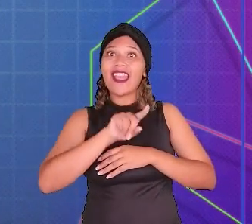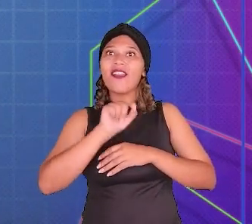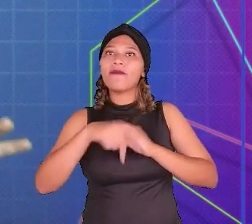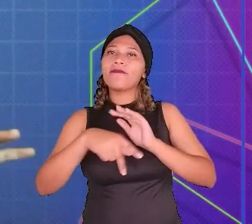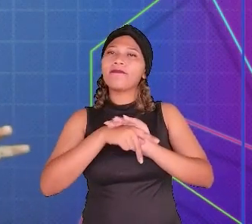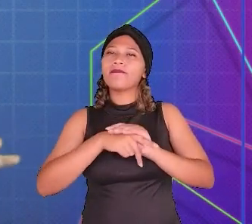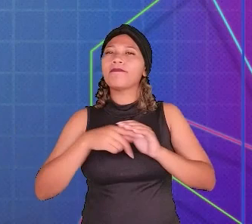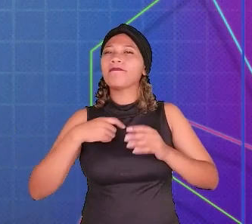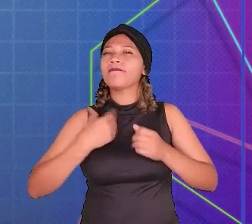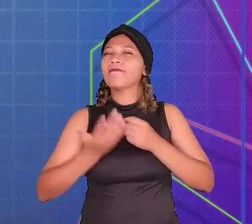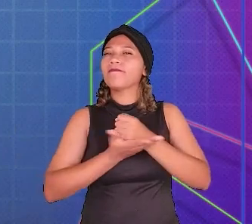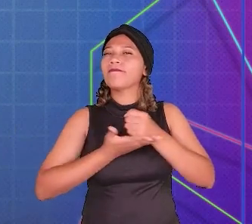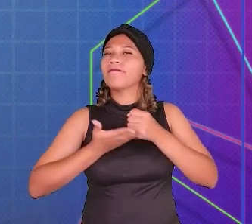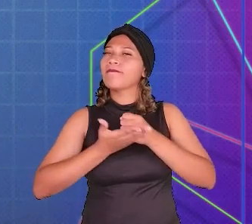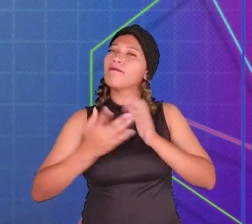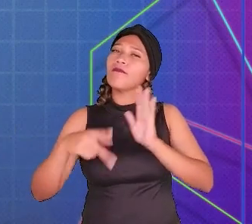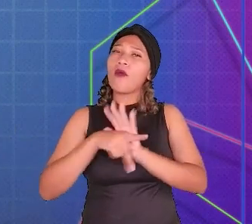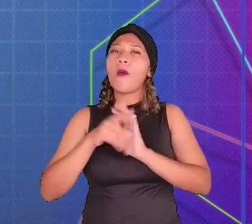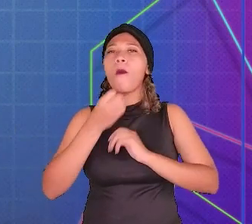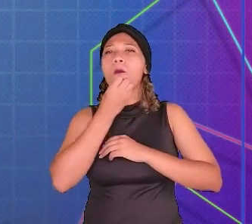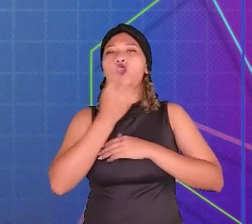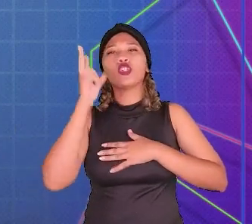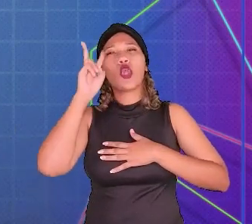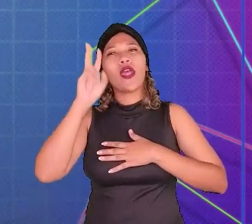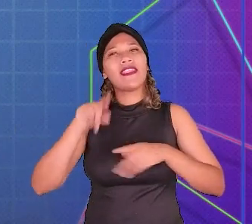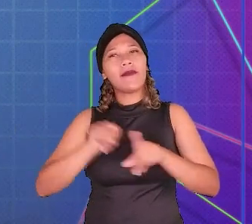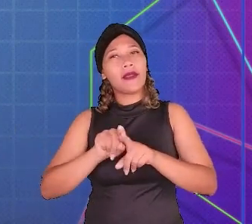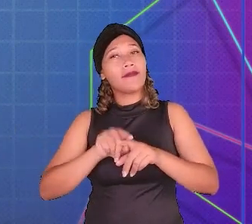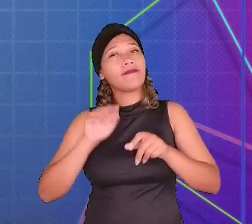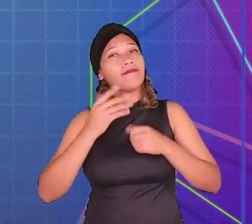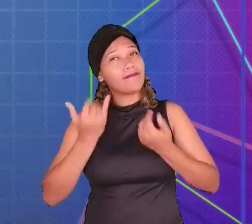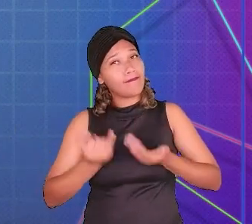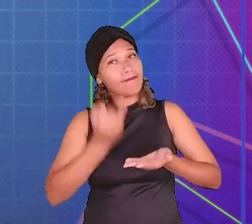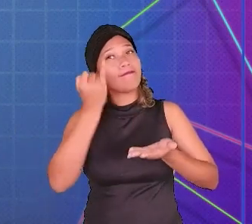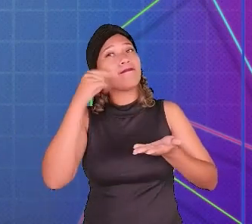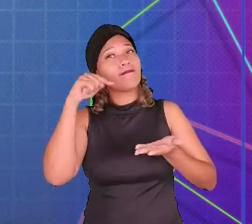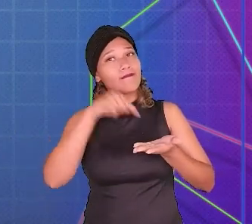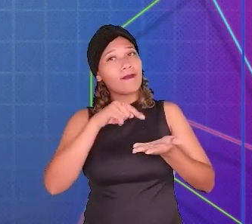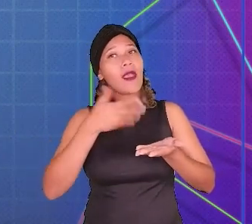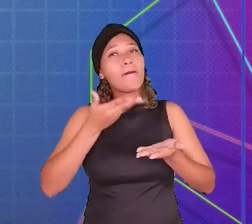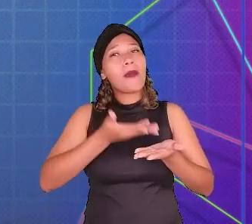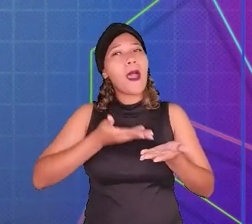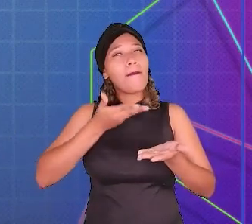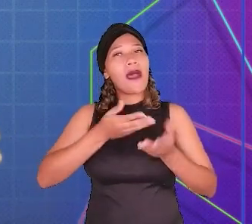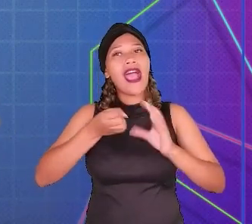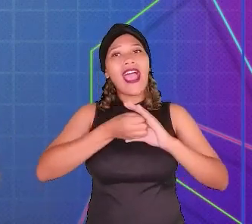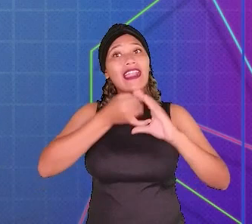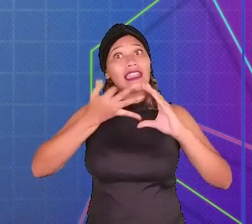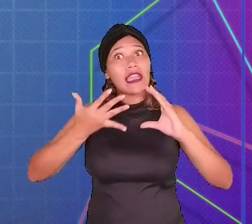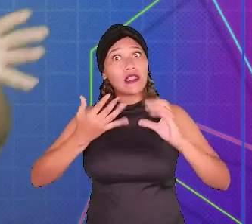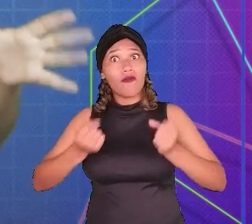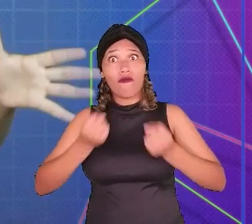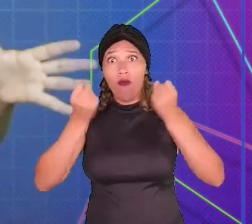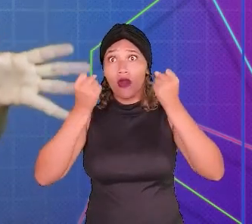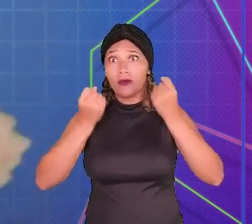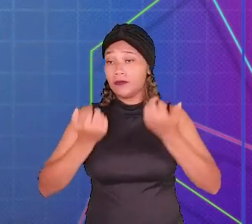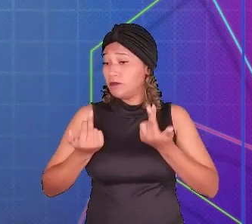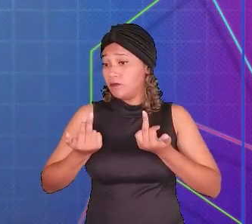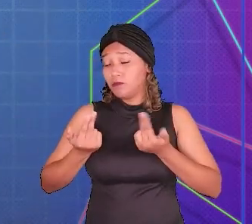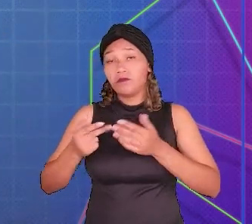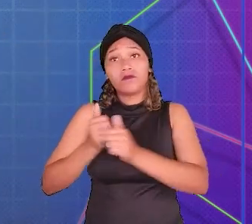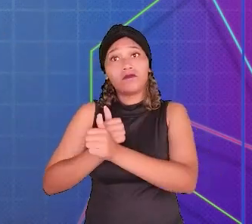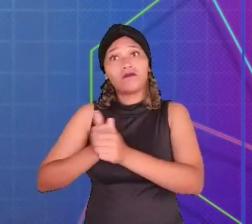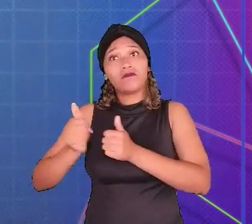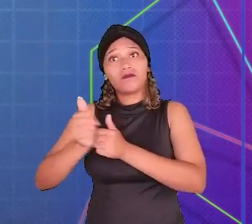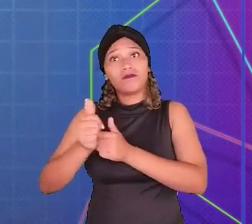é essencial para uma boa história. Por isso, trate ele com muita importância, dando a ele características tão marcantes